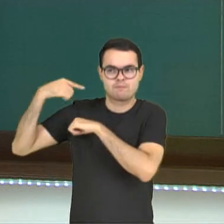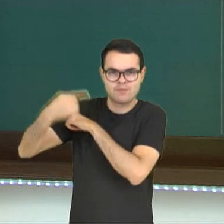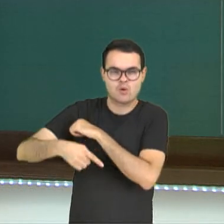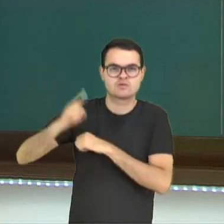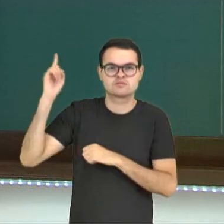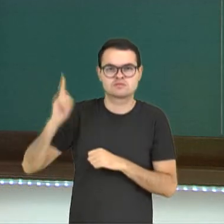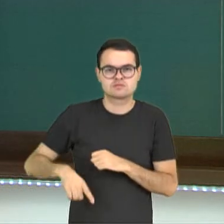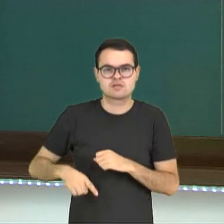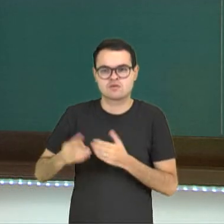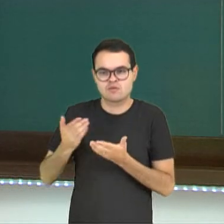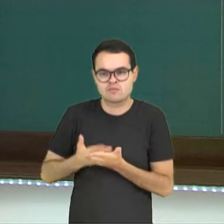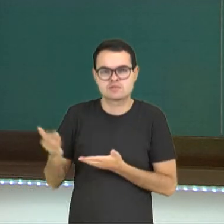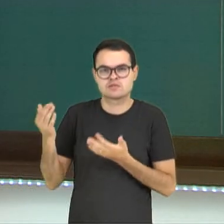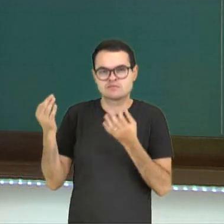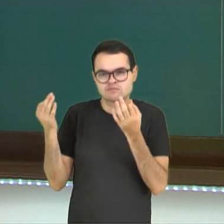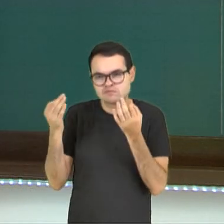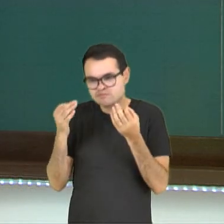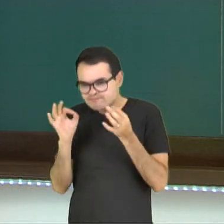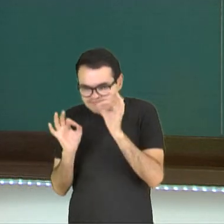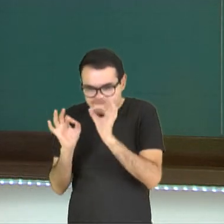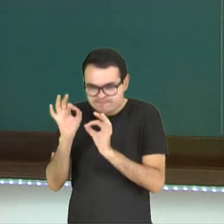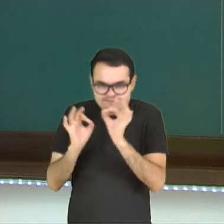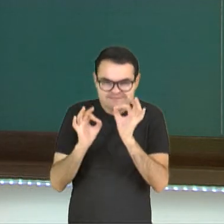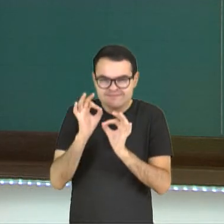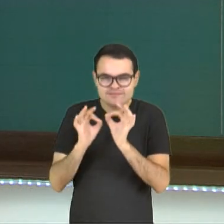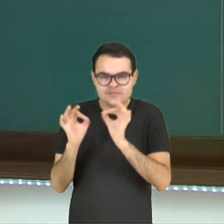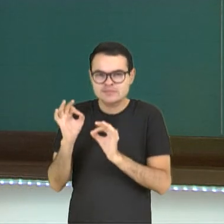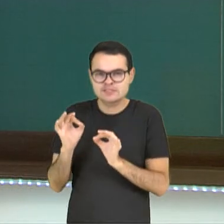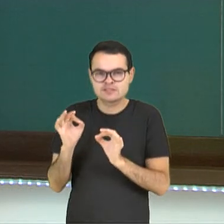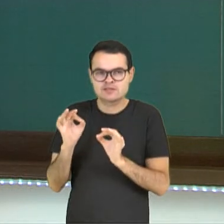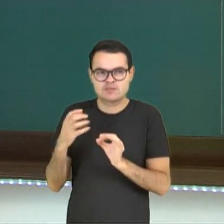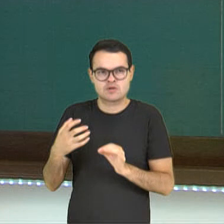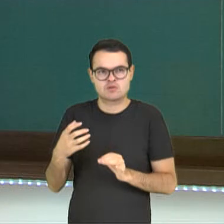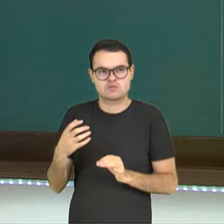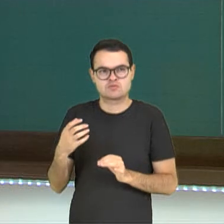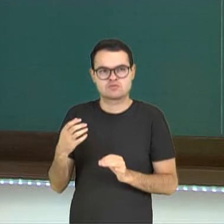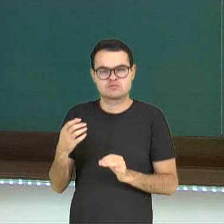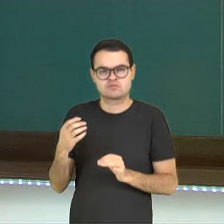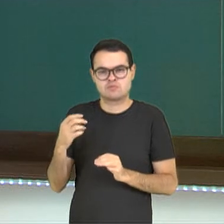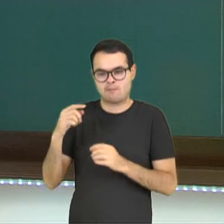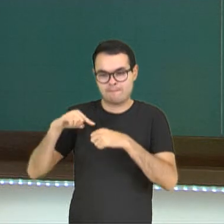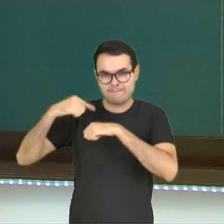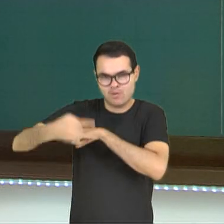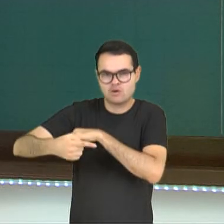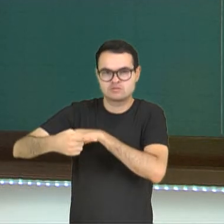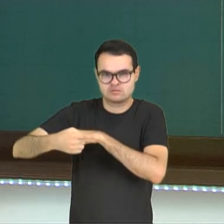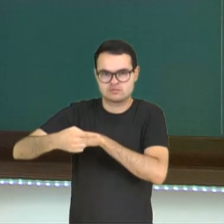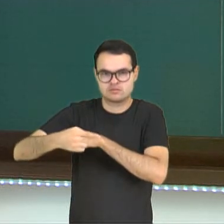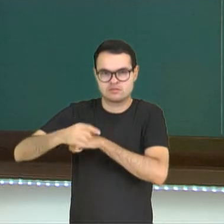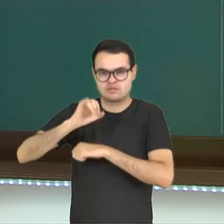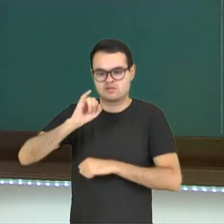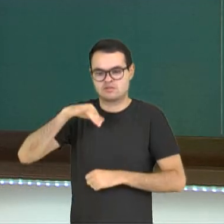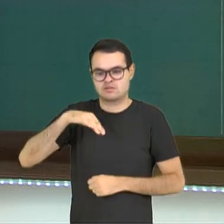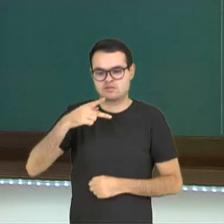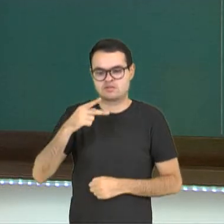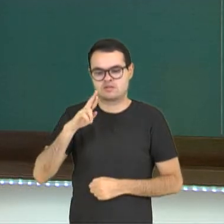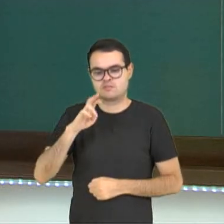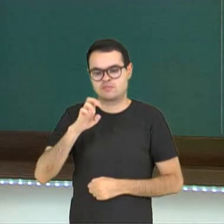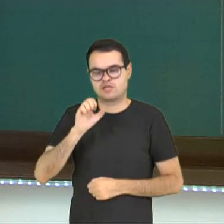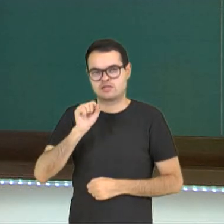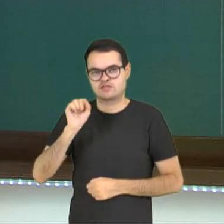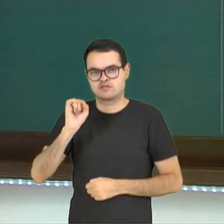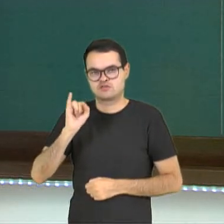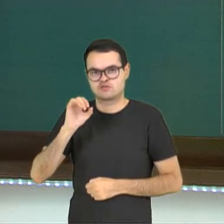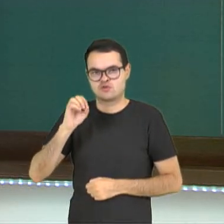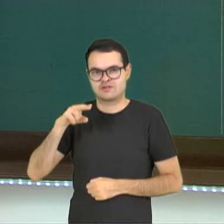a aperfeiçoar essa técnica e trazer pro sentimentalismo também, não mais retratar o que eles estão vendo, da